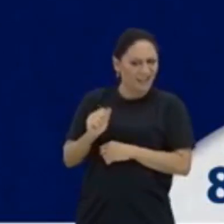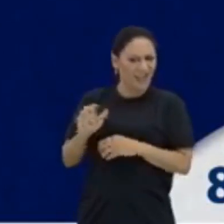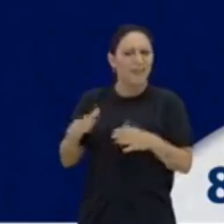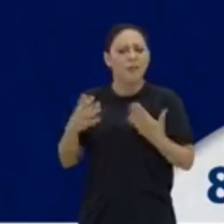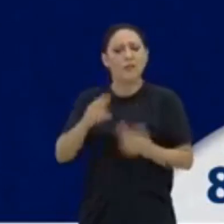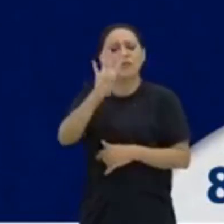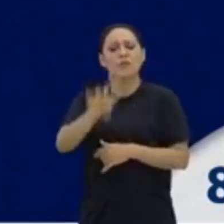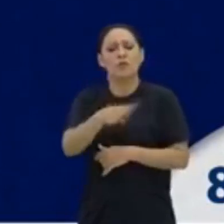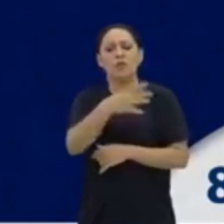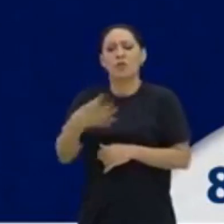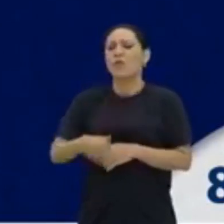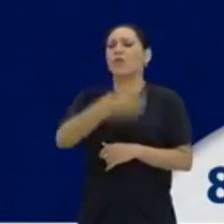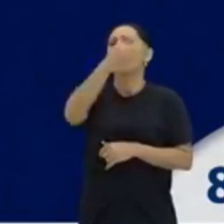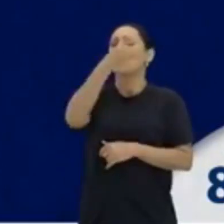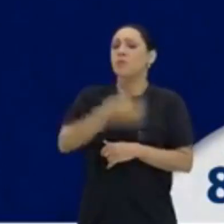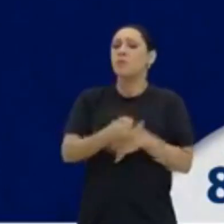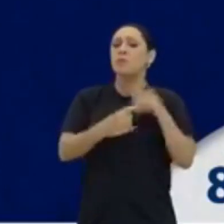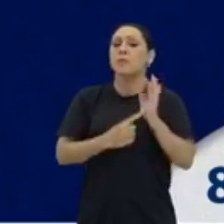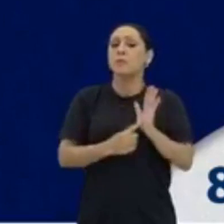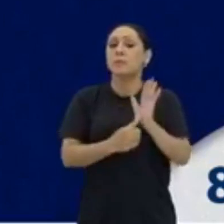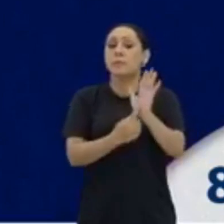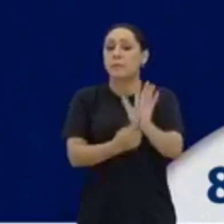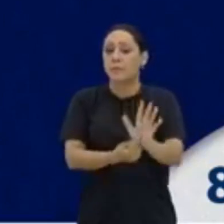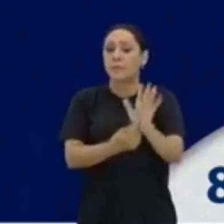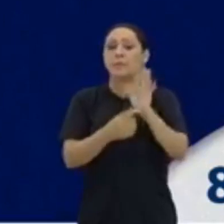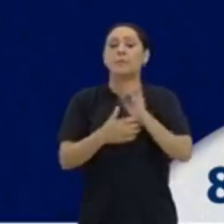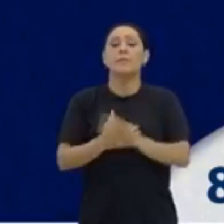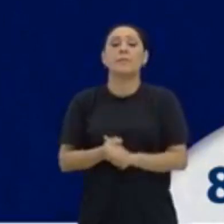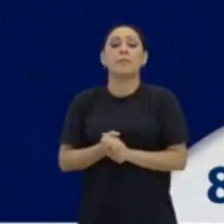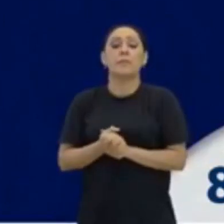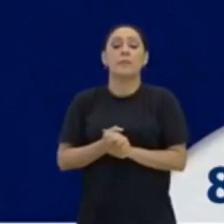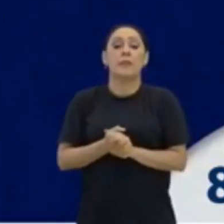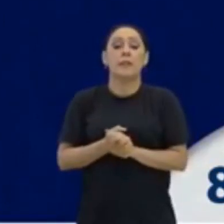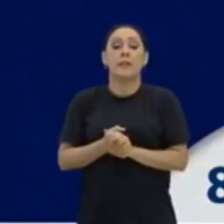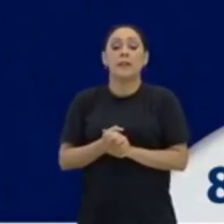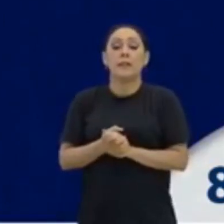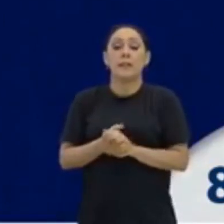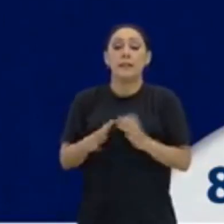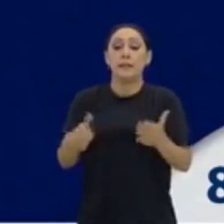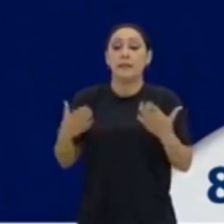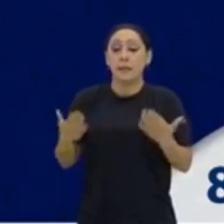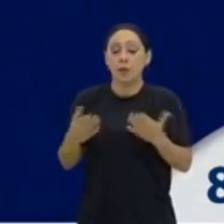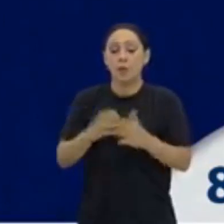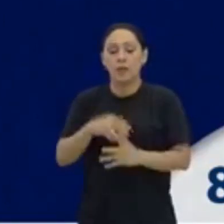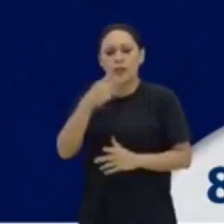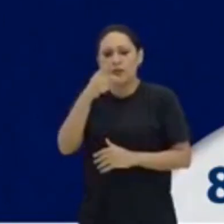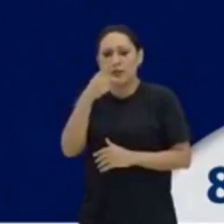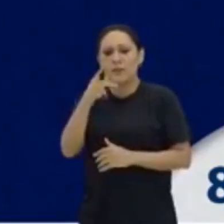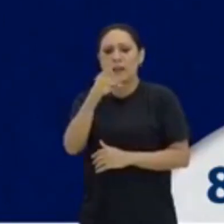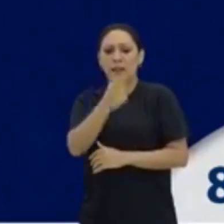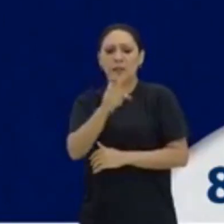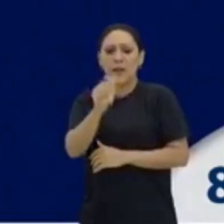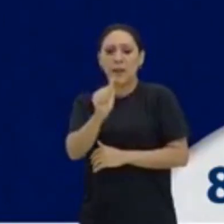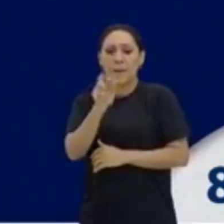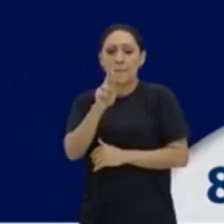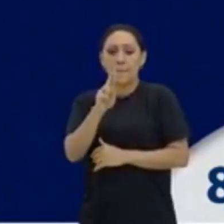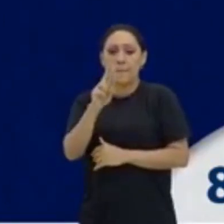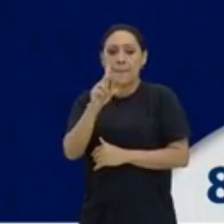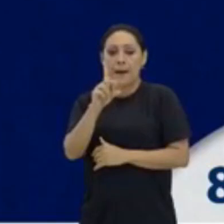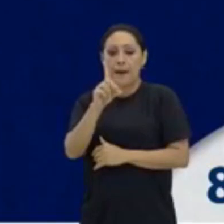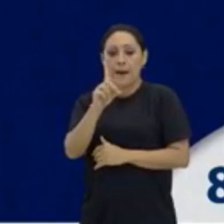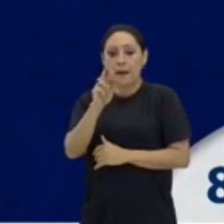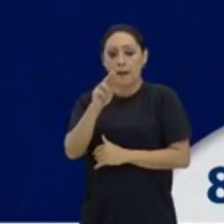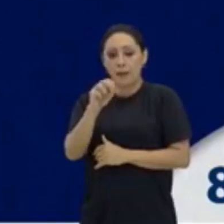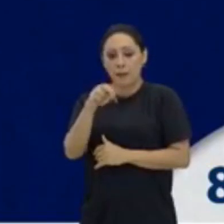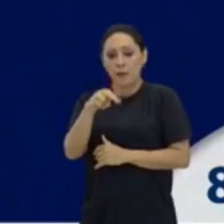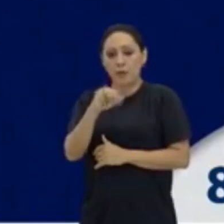tabelinha oficial, opa! Né? Sistema internacional de medidas, então... Quando a gente fala padronizado, que a gente vai seguir essa tabela. Um